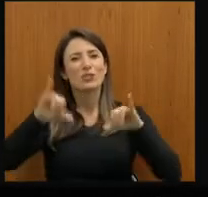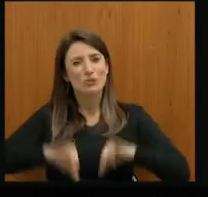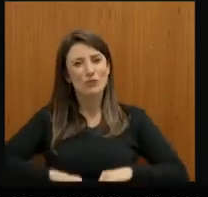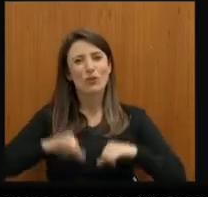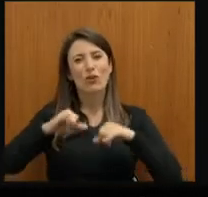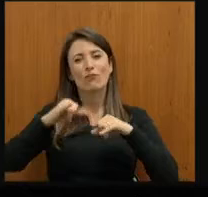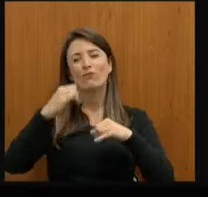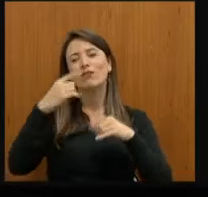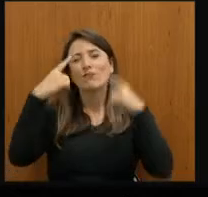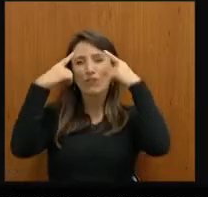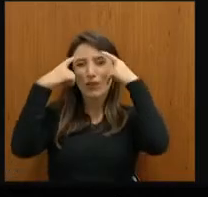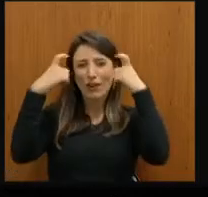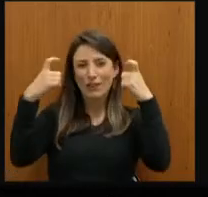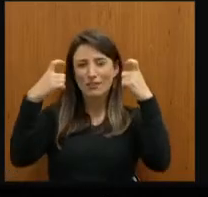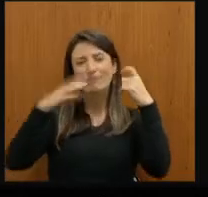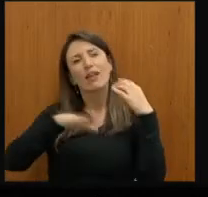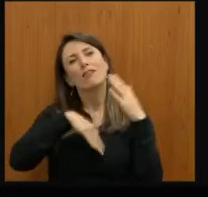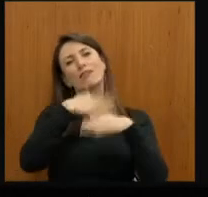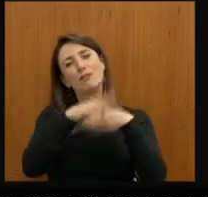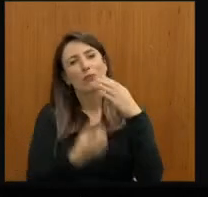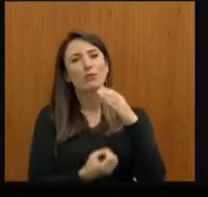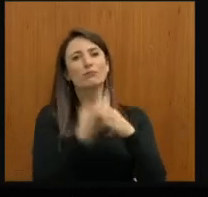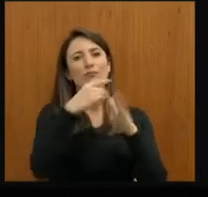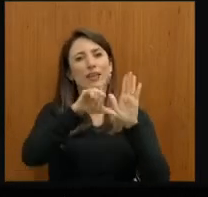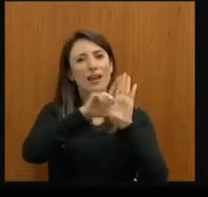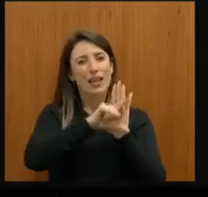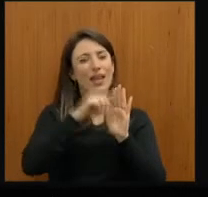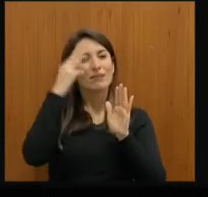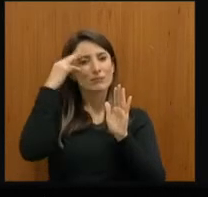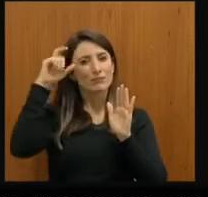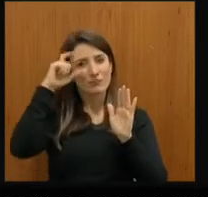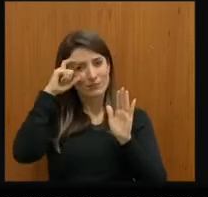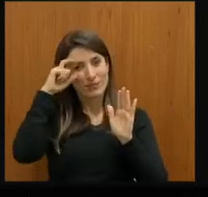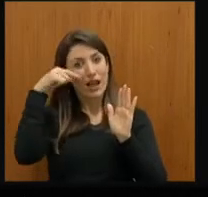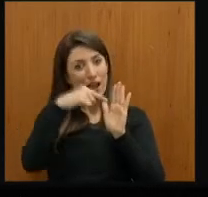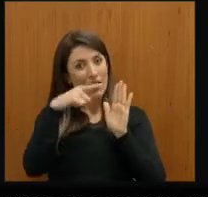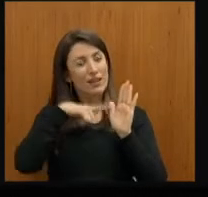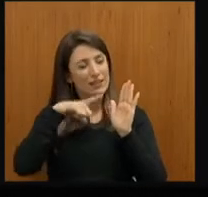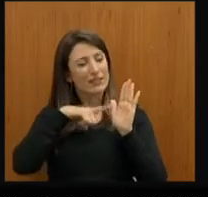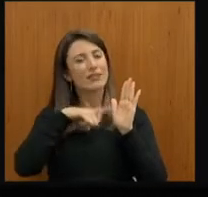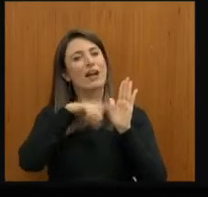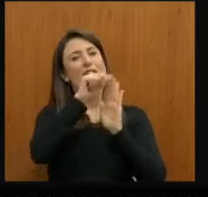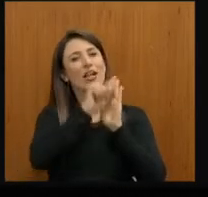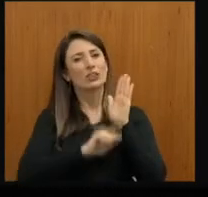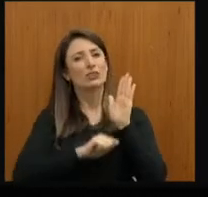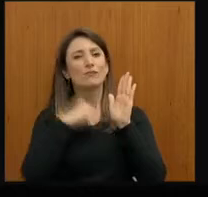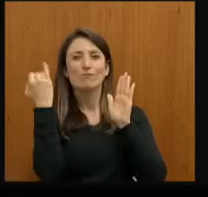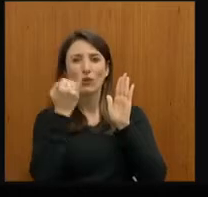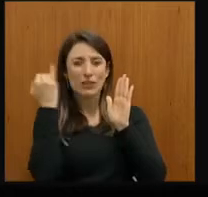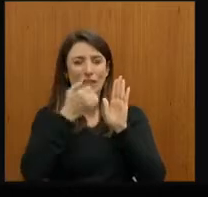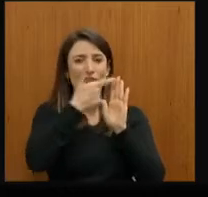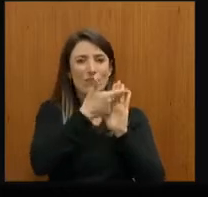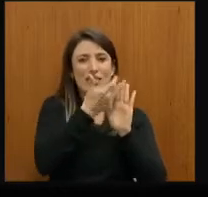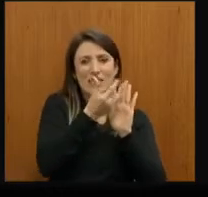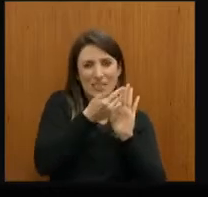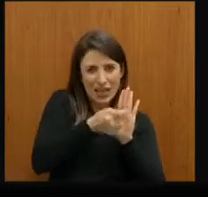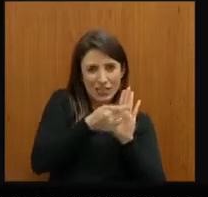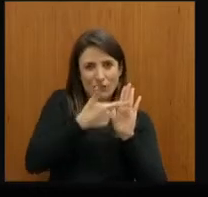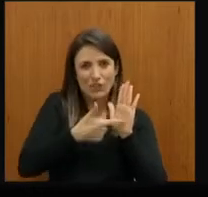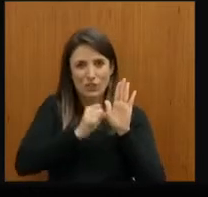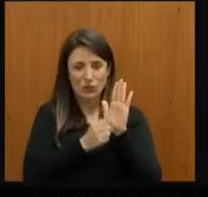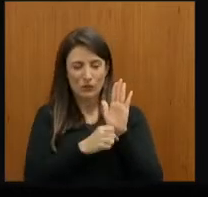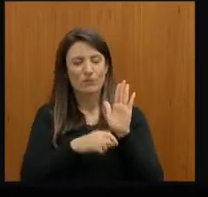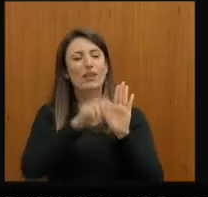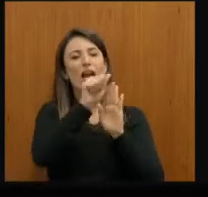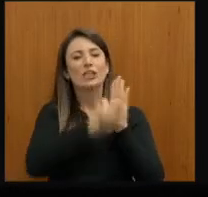lei ela trouxe em dois expositores positivos em muito importante o artigo 27 e 28 o artigo 27